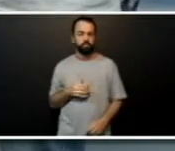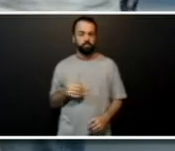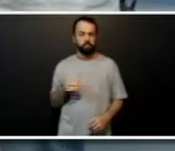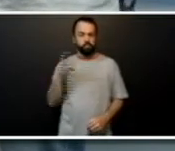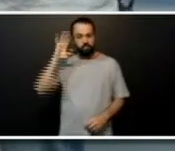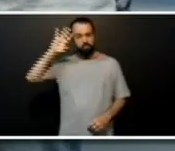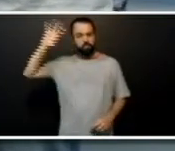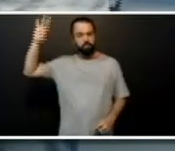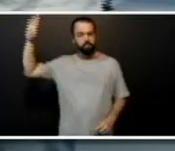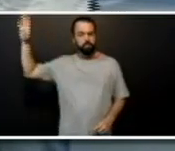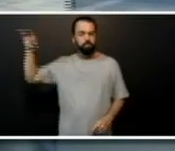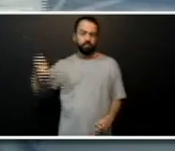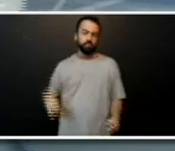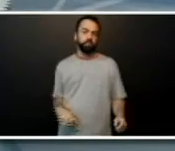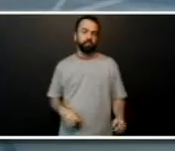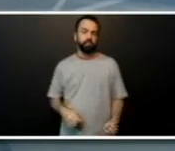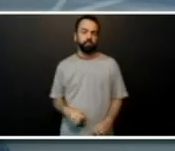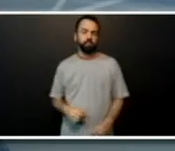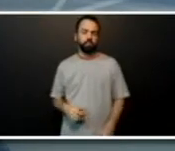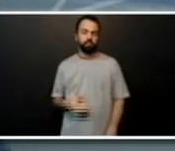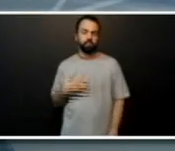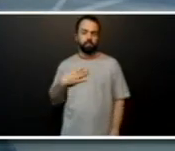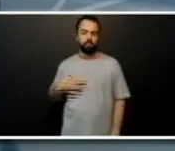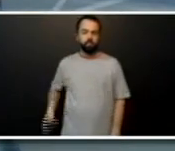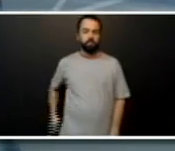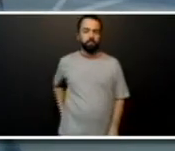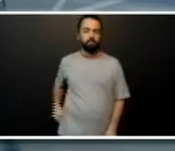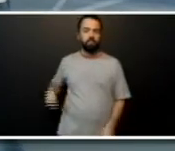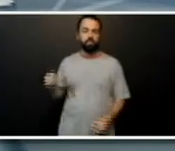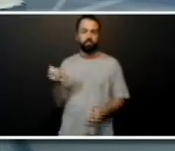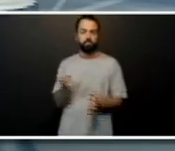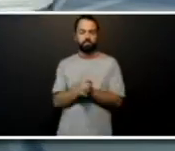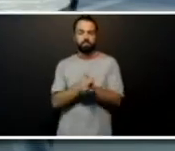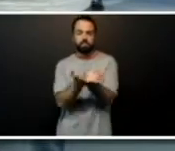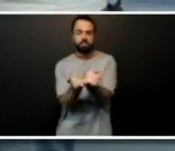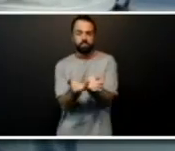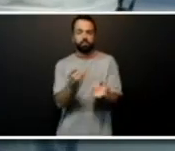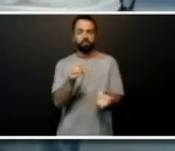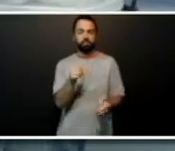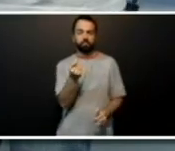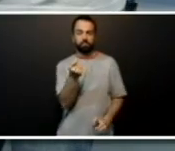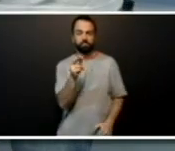Imagine a seguinte situação. Eu tenho R$24 no meu bolso.